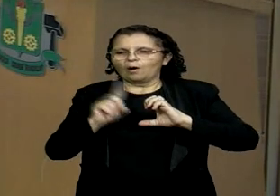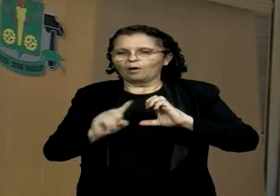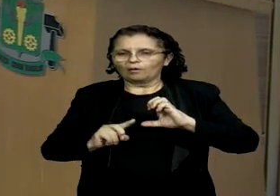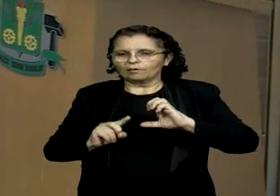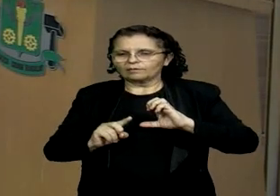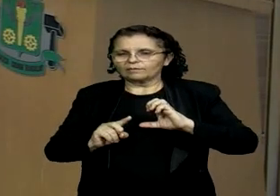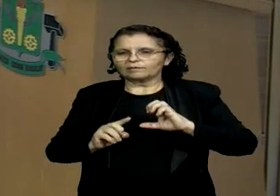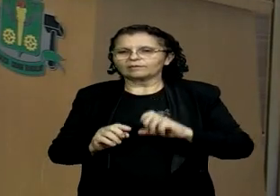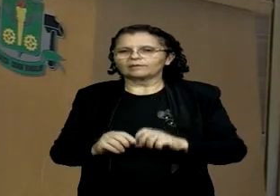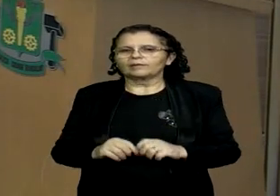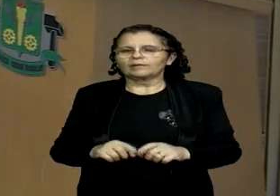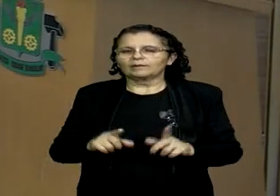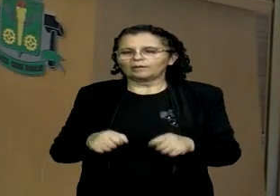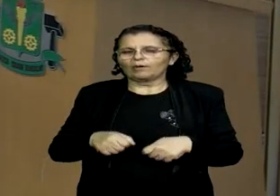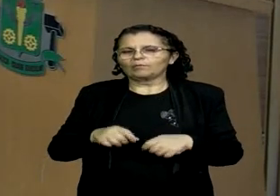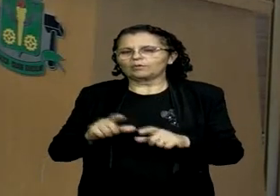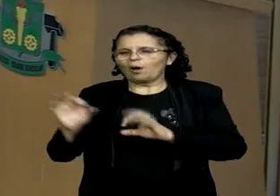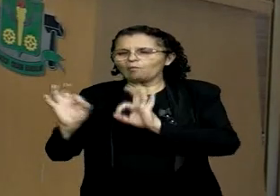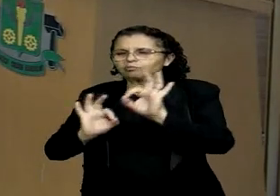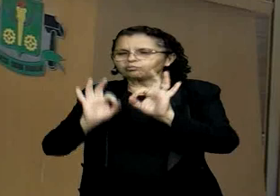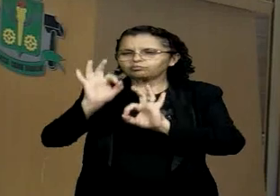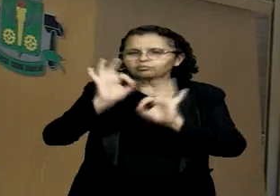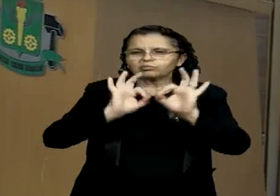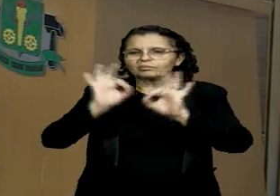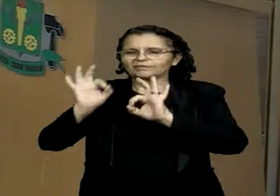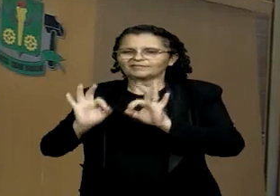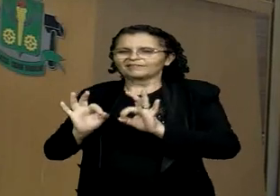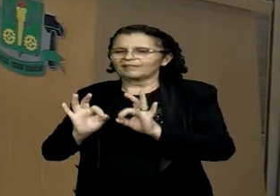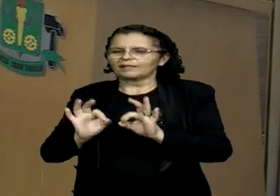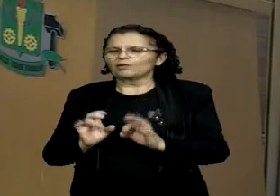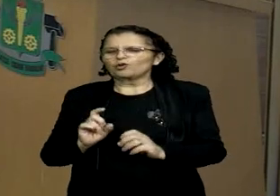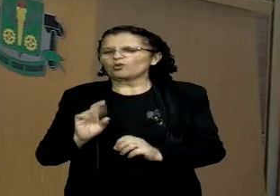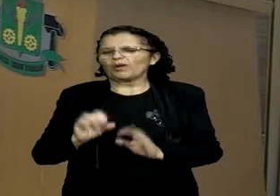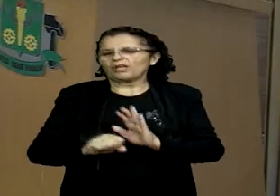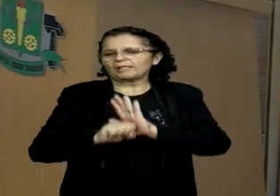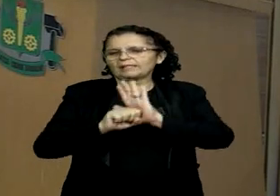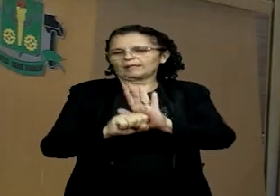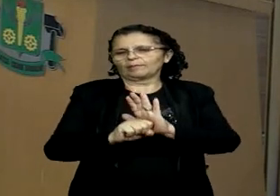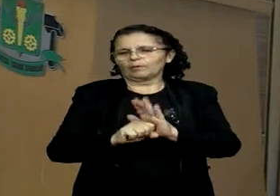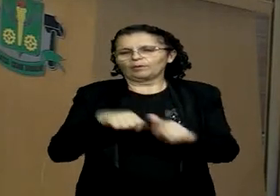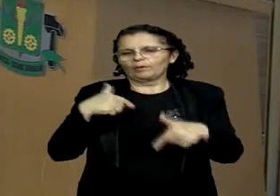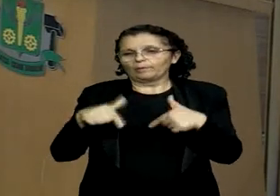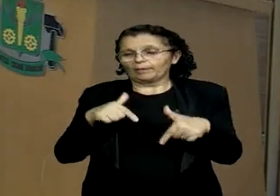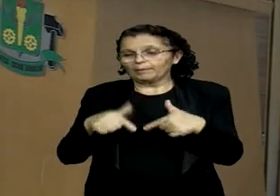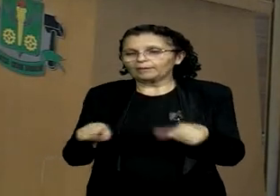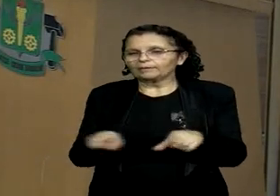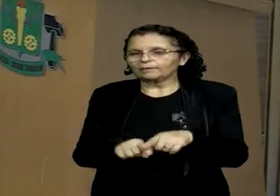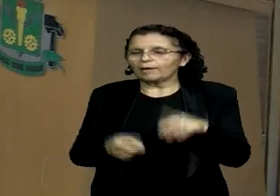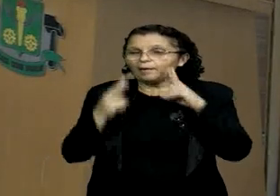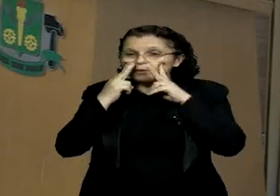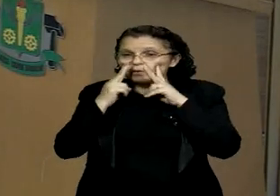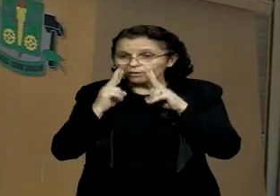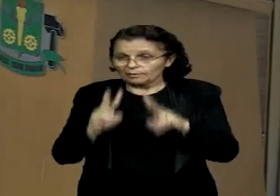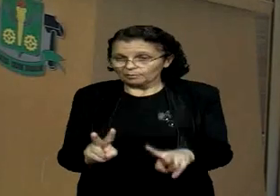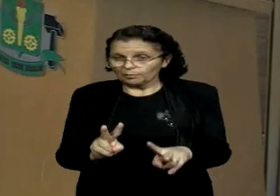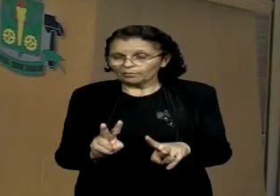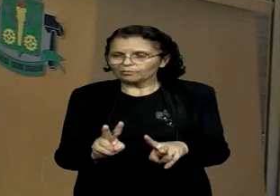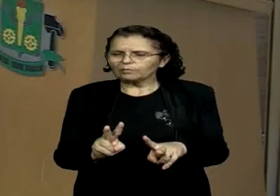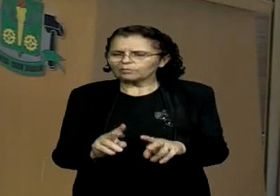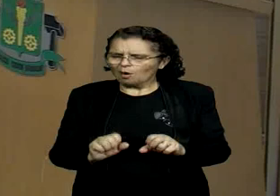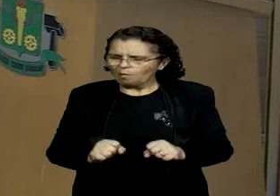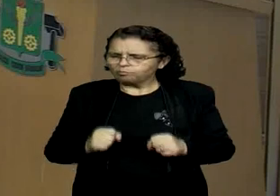que adornam essas locais, não são apenas marca do seu trabalho, mas testemunhos da